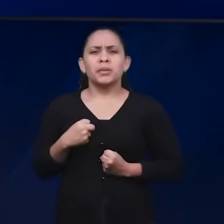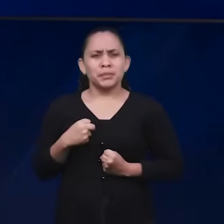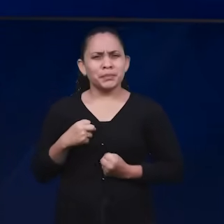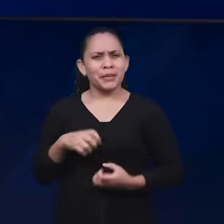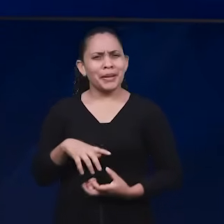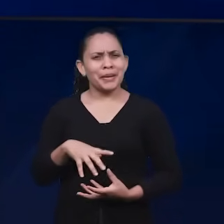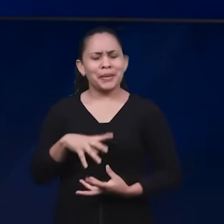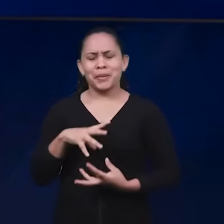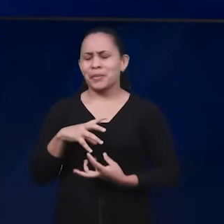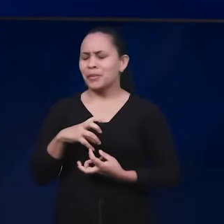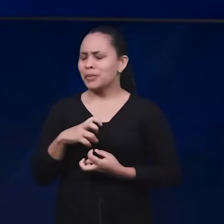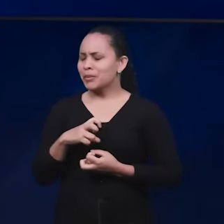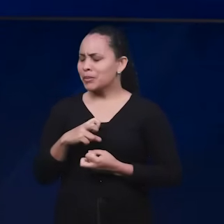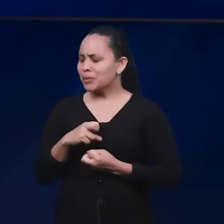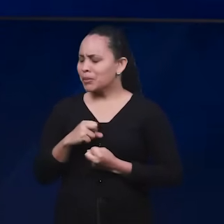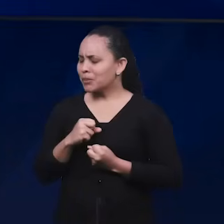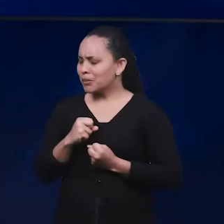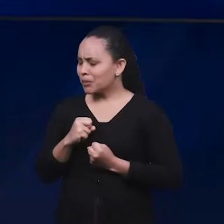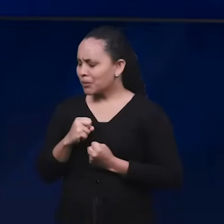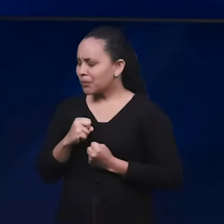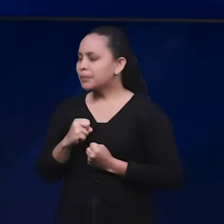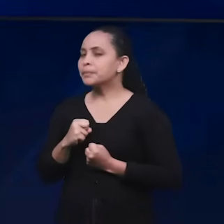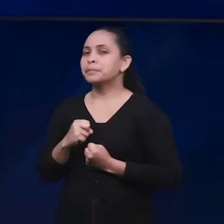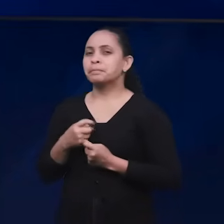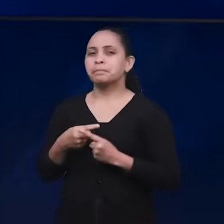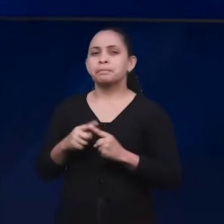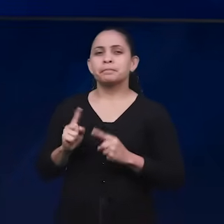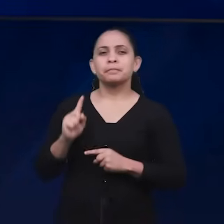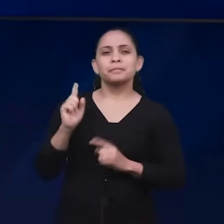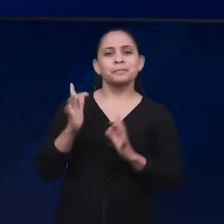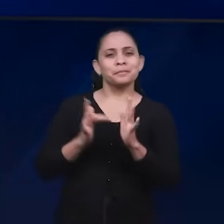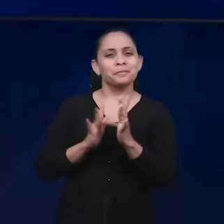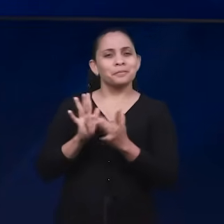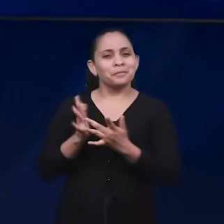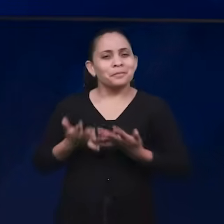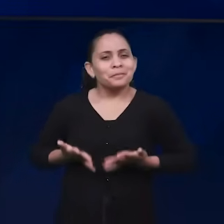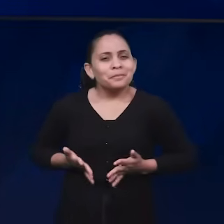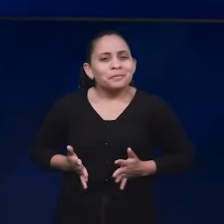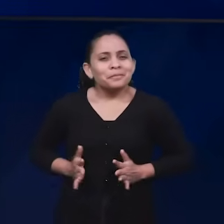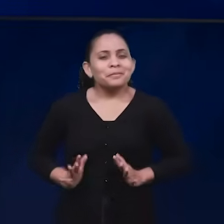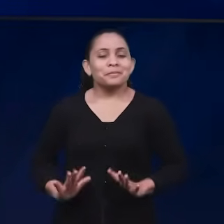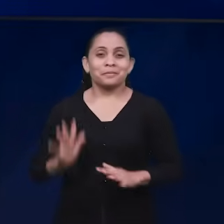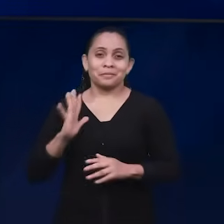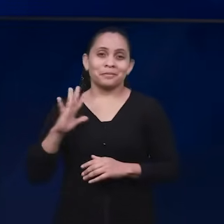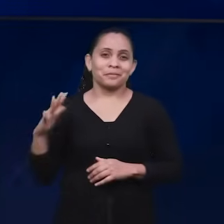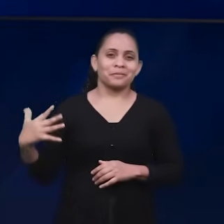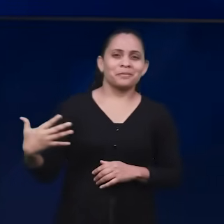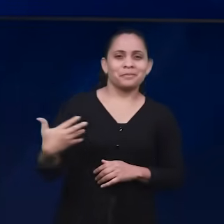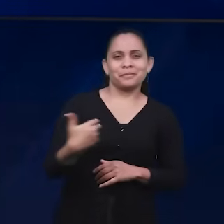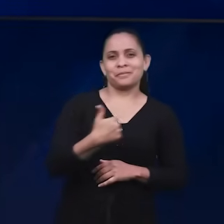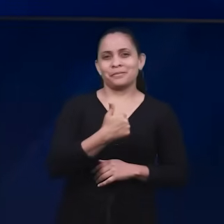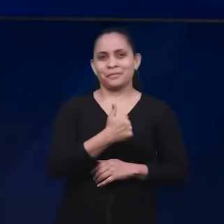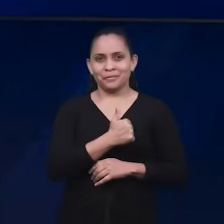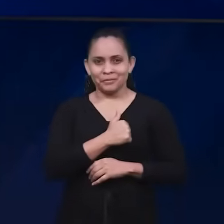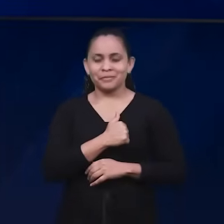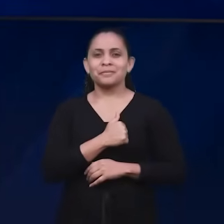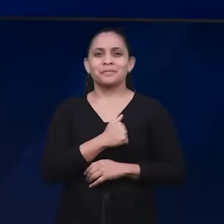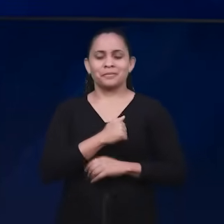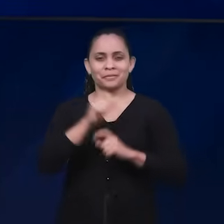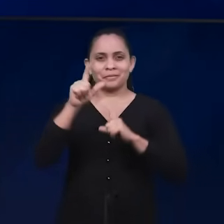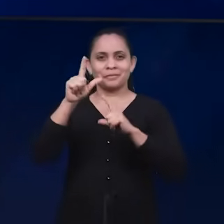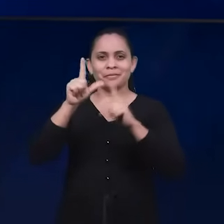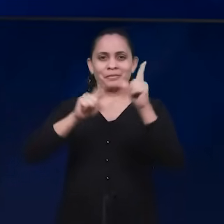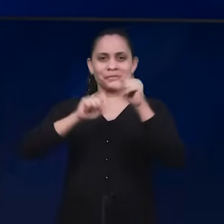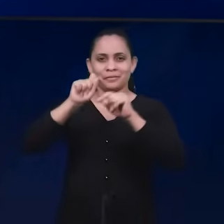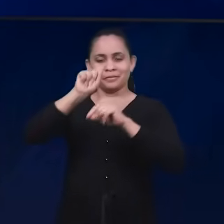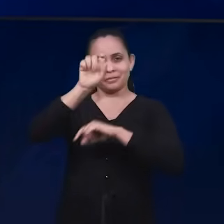espirituais, mas aí nasceu a luz em Belém da Judéia. A luz brilhou e o povo que